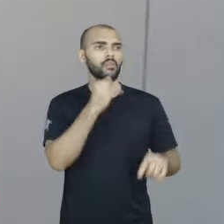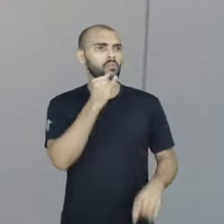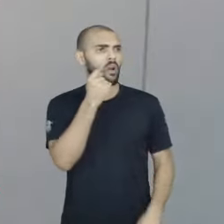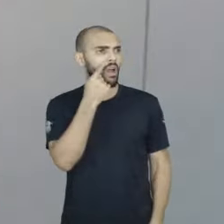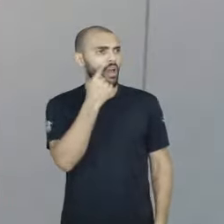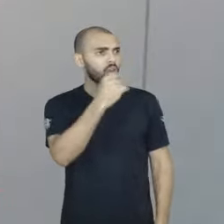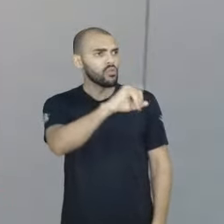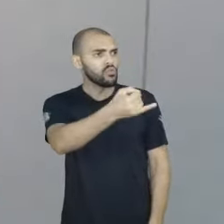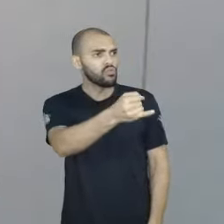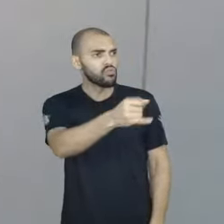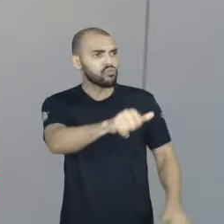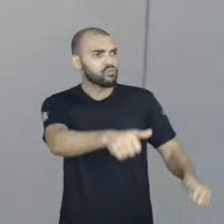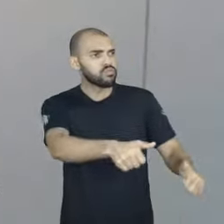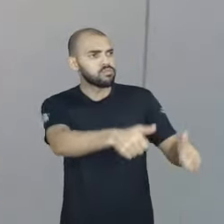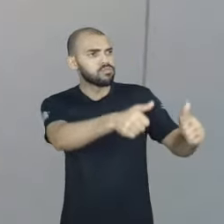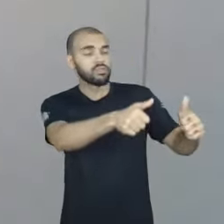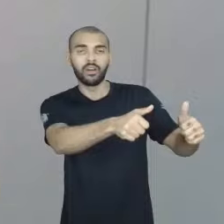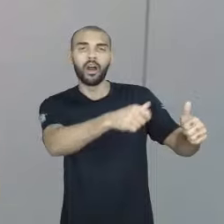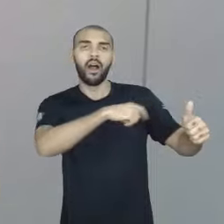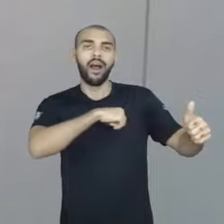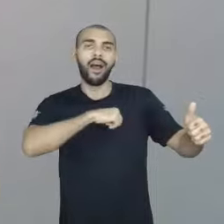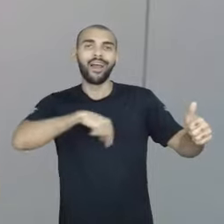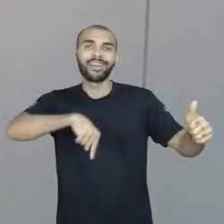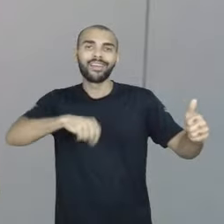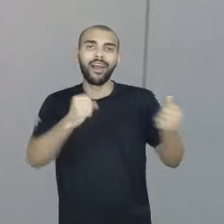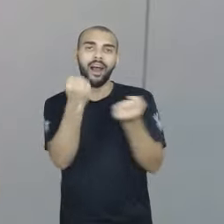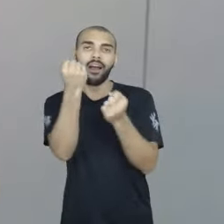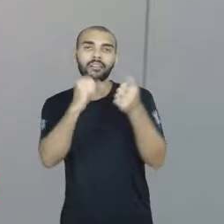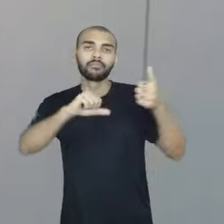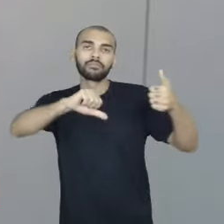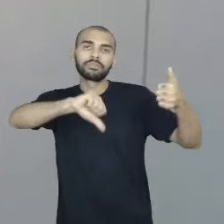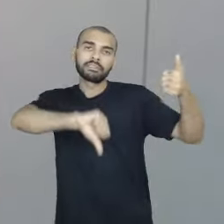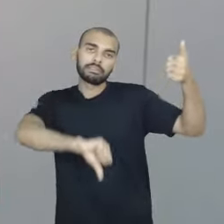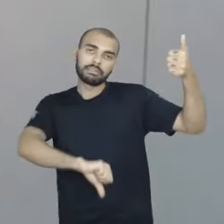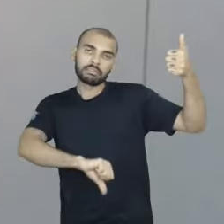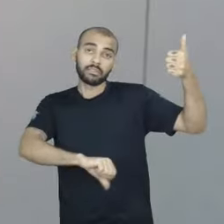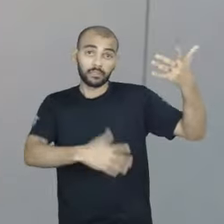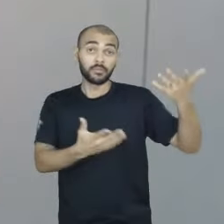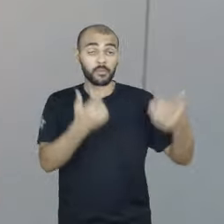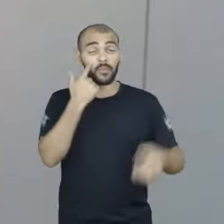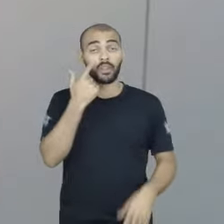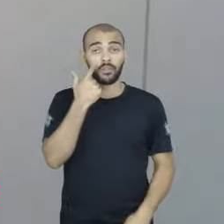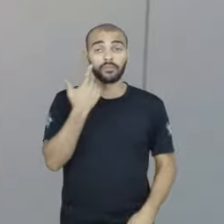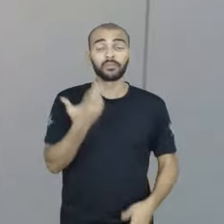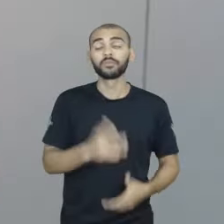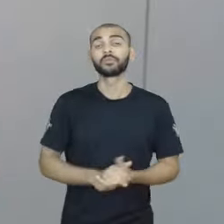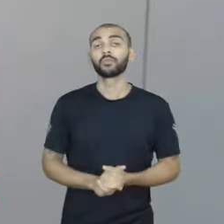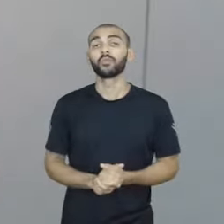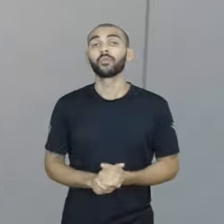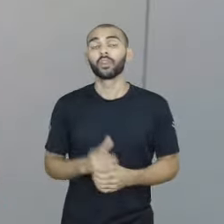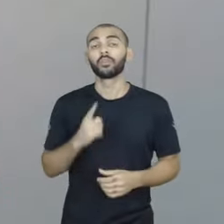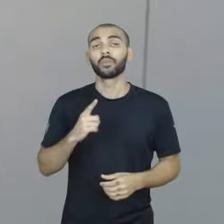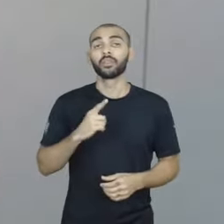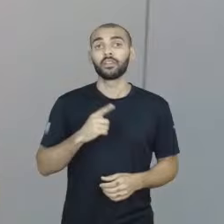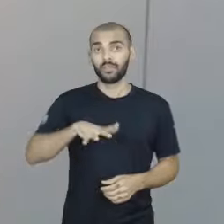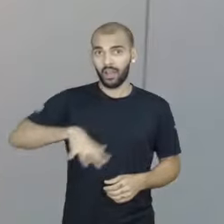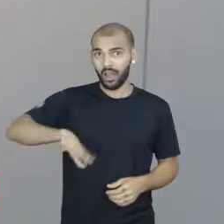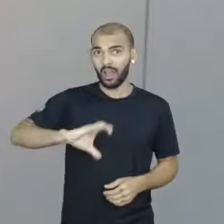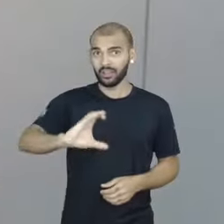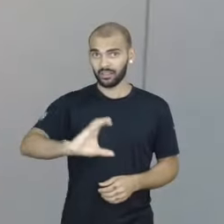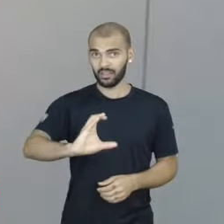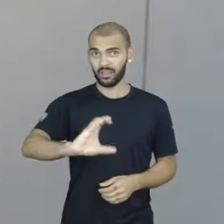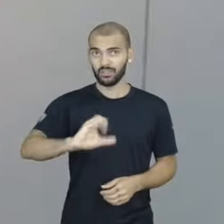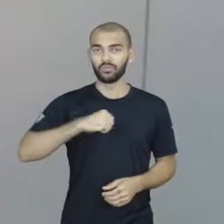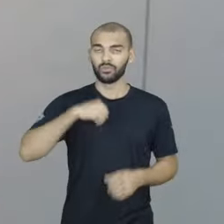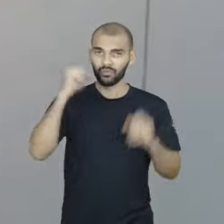desempenho pior. Então, de fato, ano passado nós tivemos um mercado de crédito mais difícil, não só pelos juros